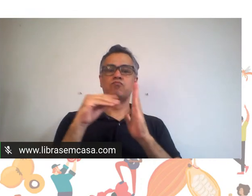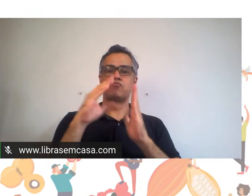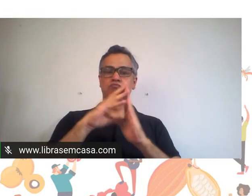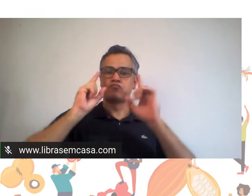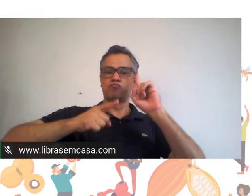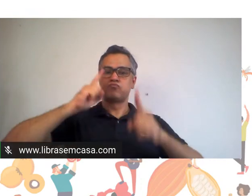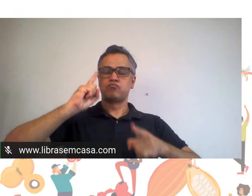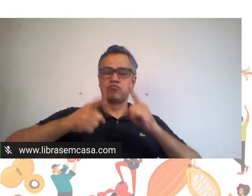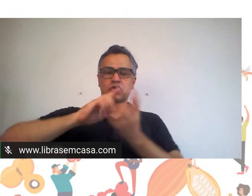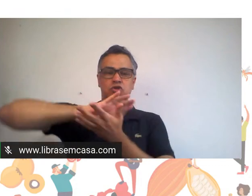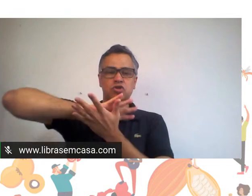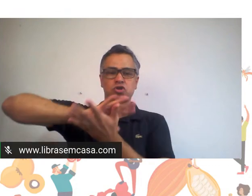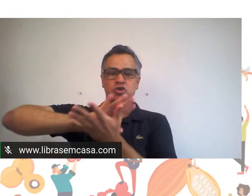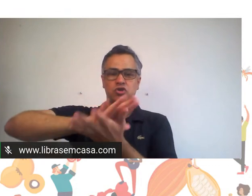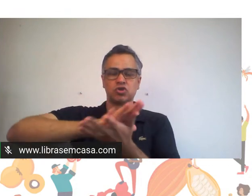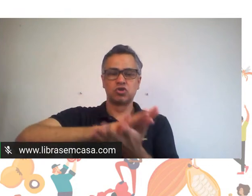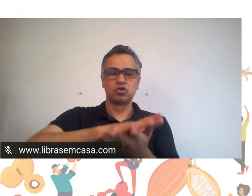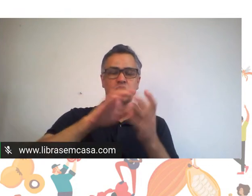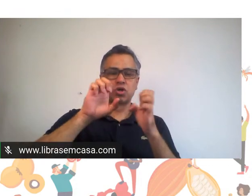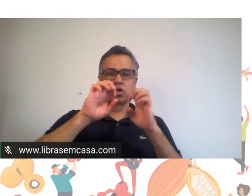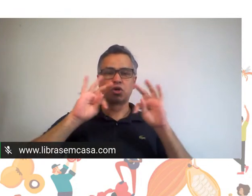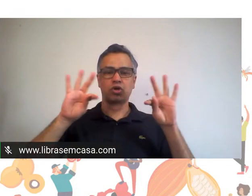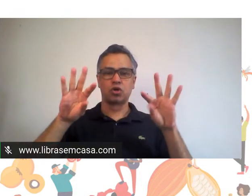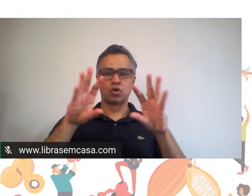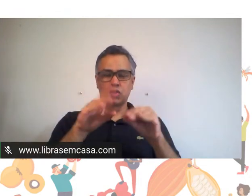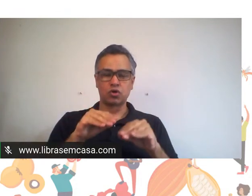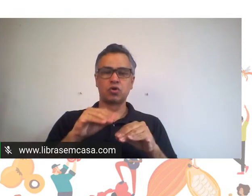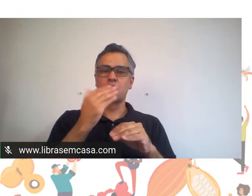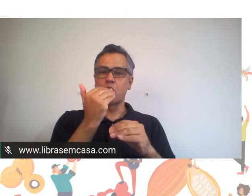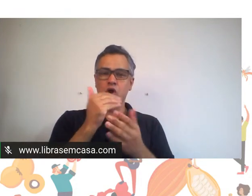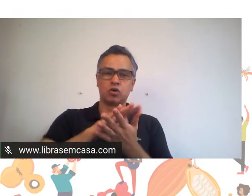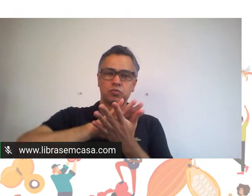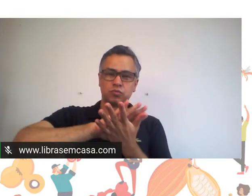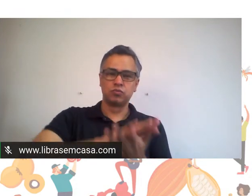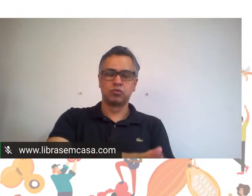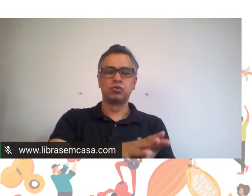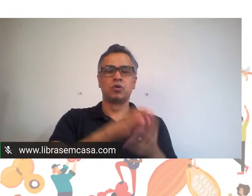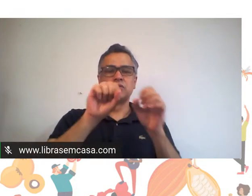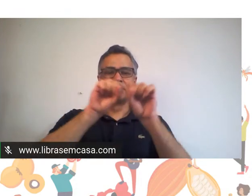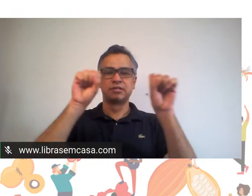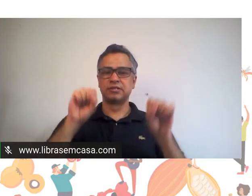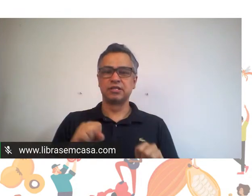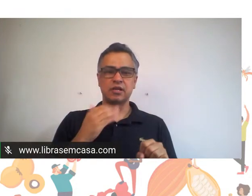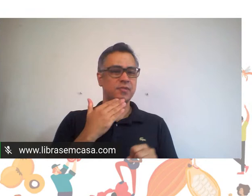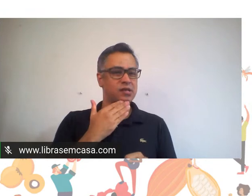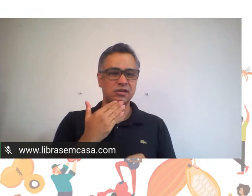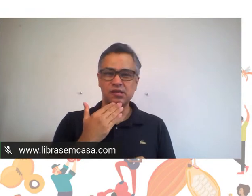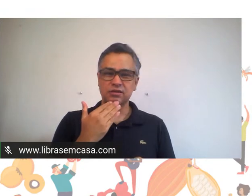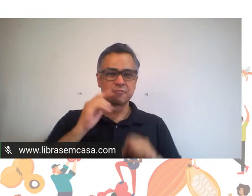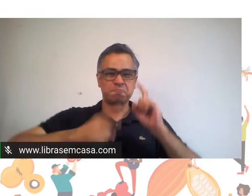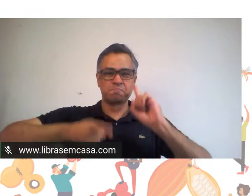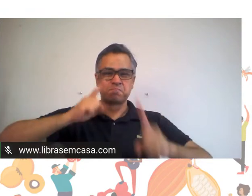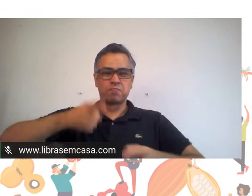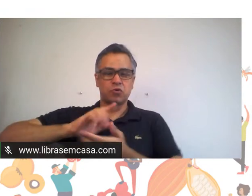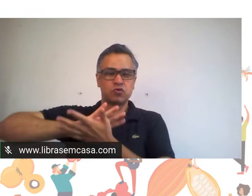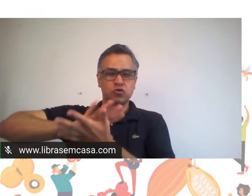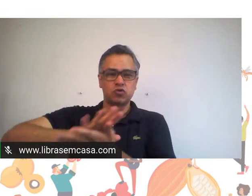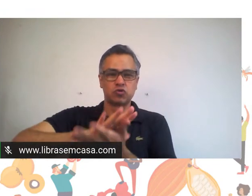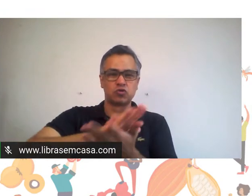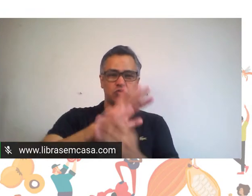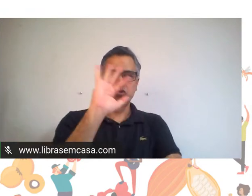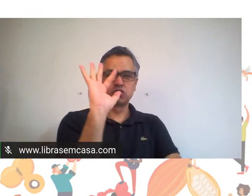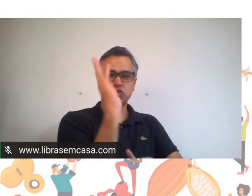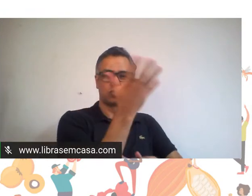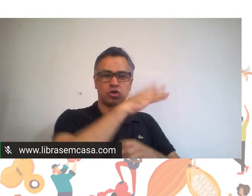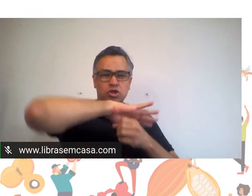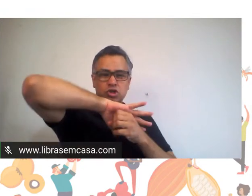Esse que massacra a natureza a partir de um sistema totalmente ineficiente para cumprir o direito humano à alimentação, que é altamente